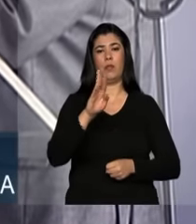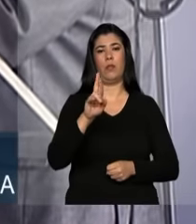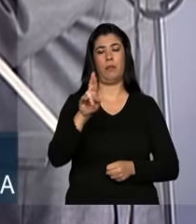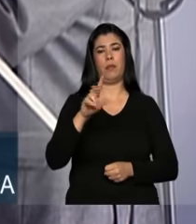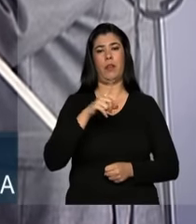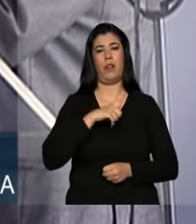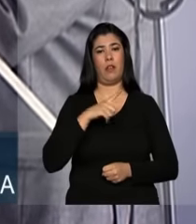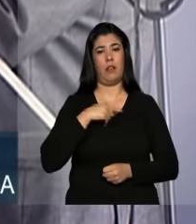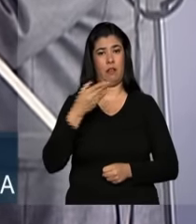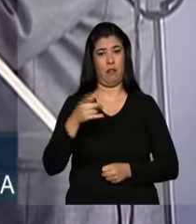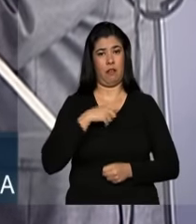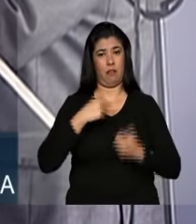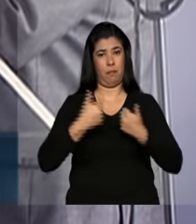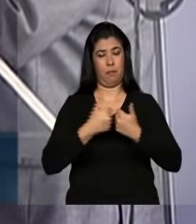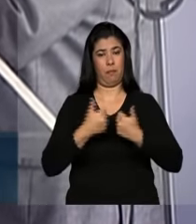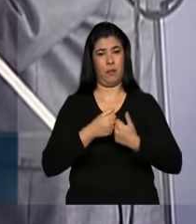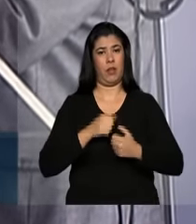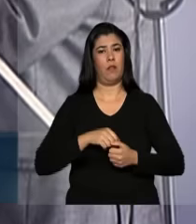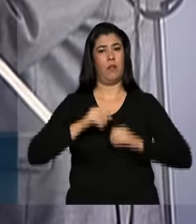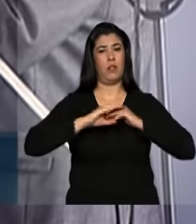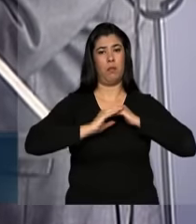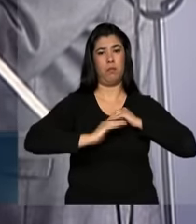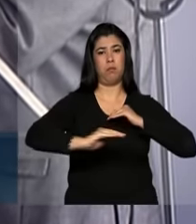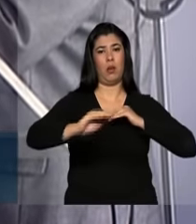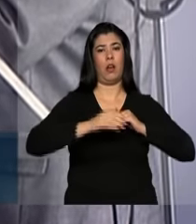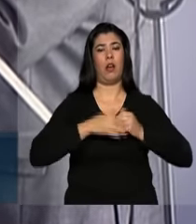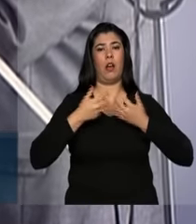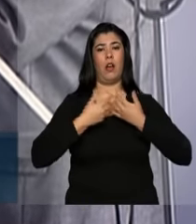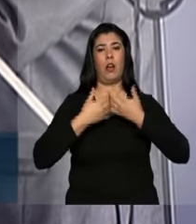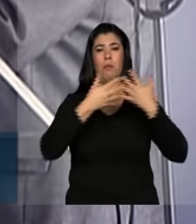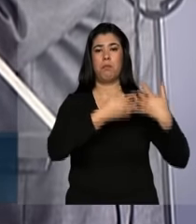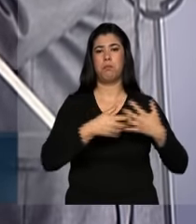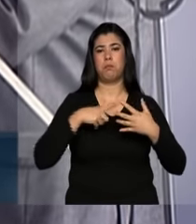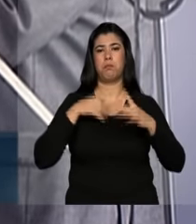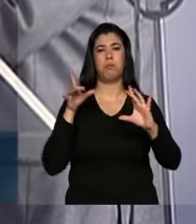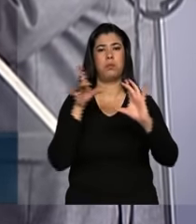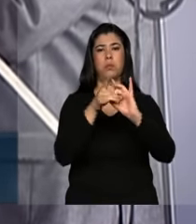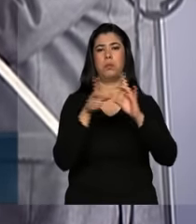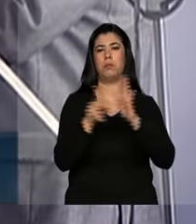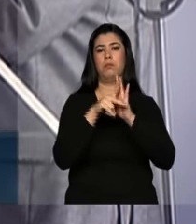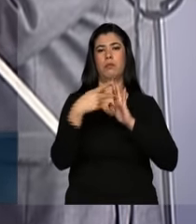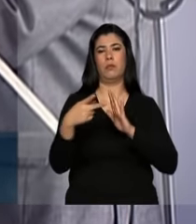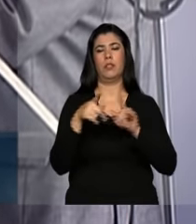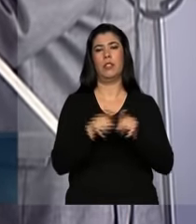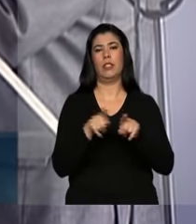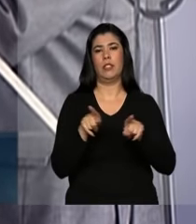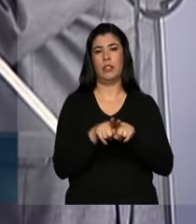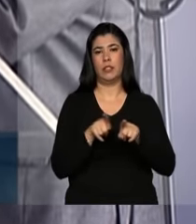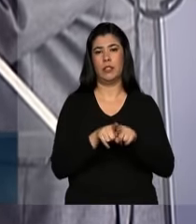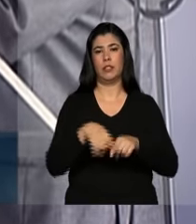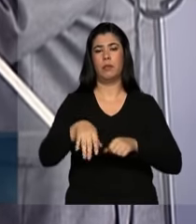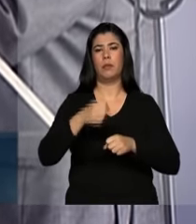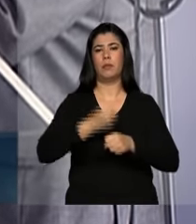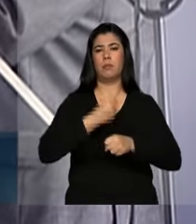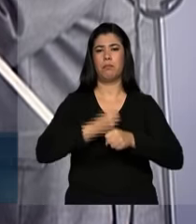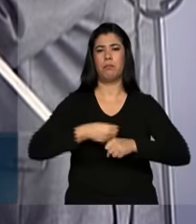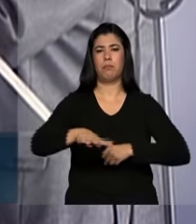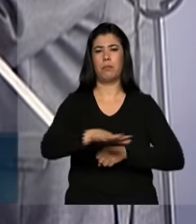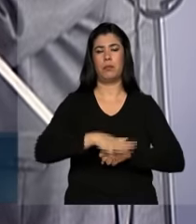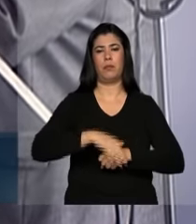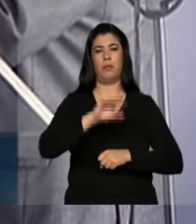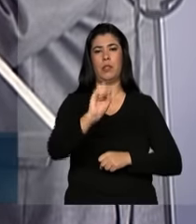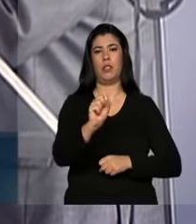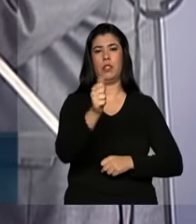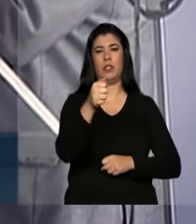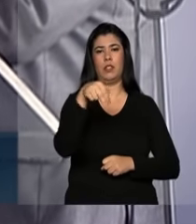uma rodovia importante para a nossa integração regional. A obra do saneamento, que está sendo